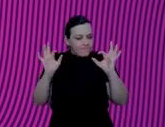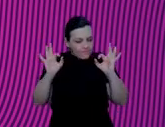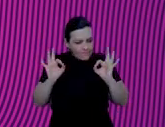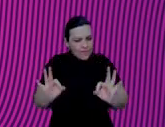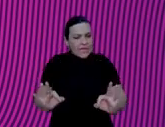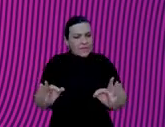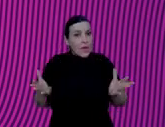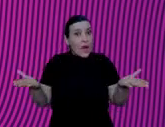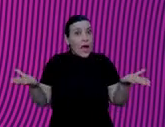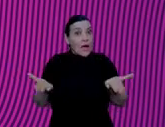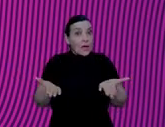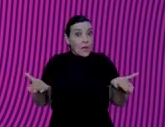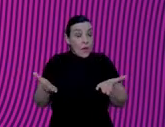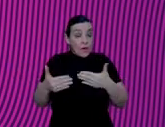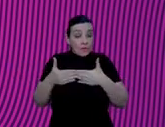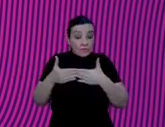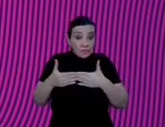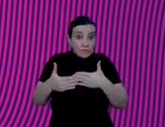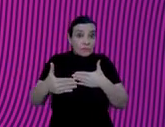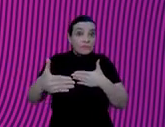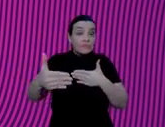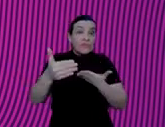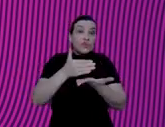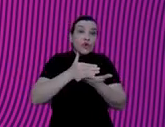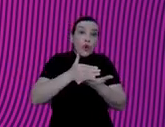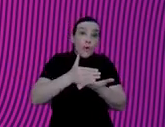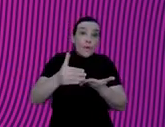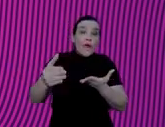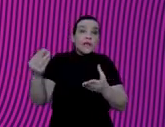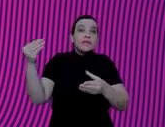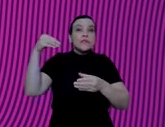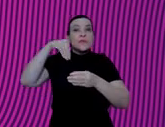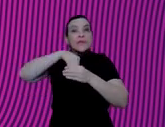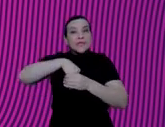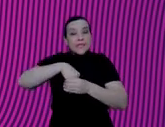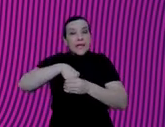de implantação e de colocação do protocolo?